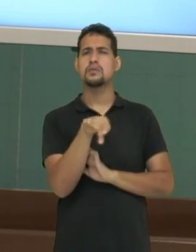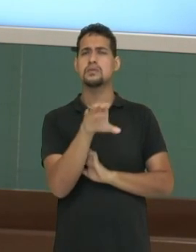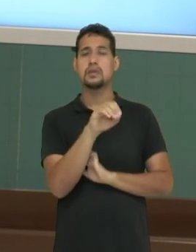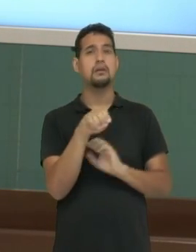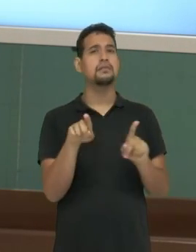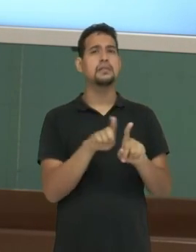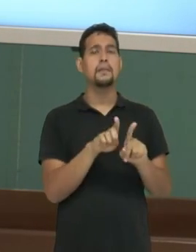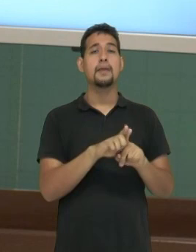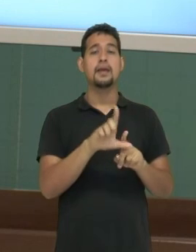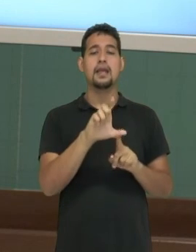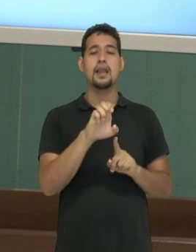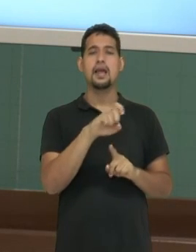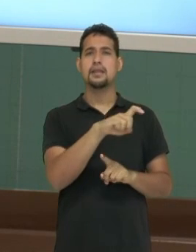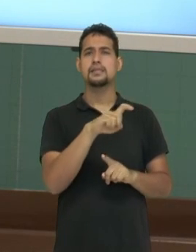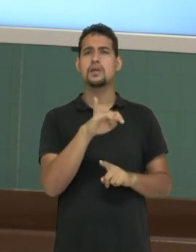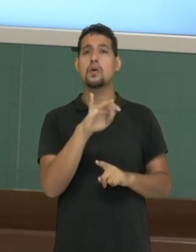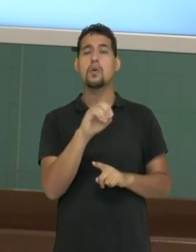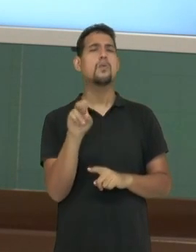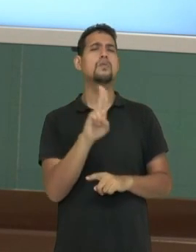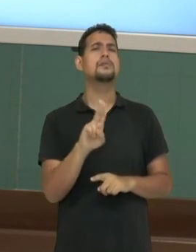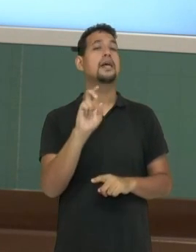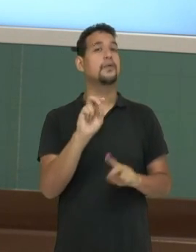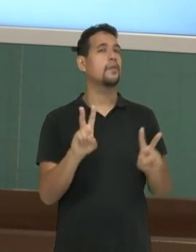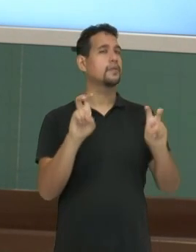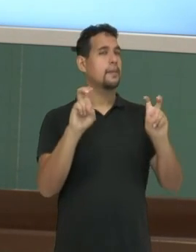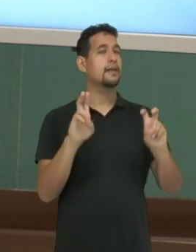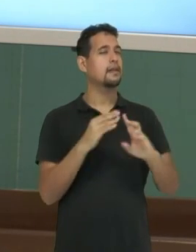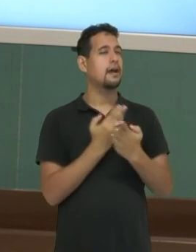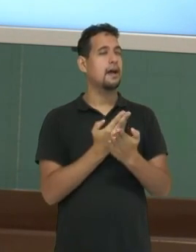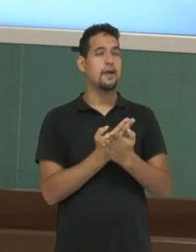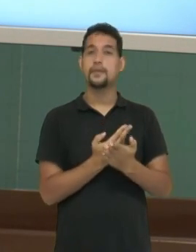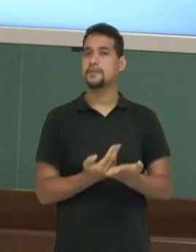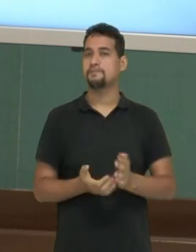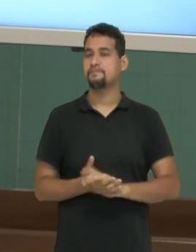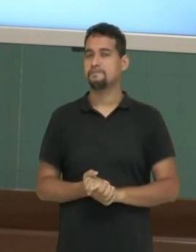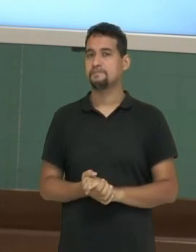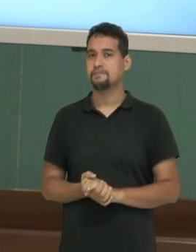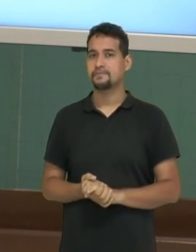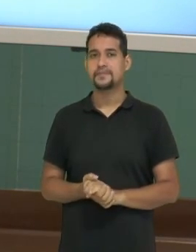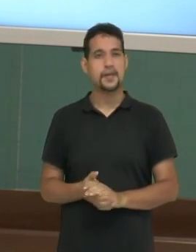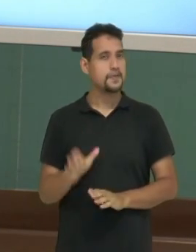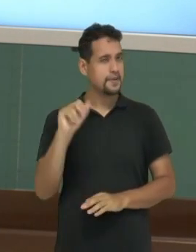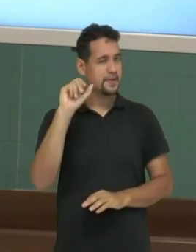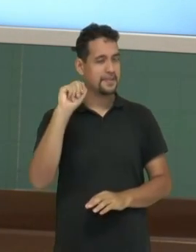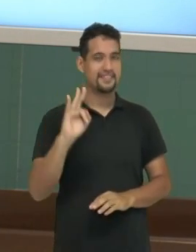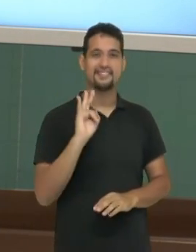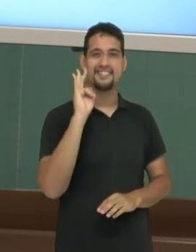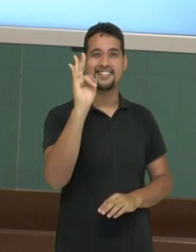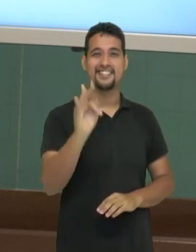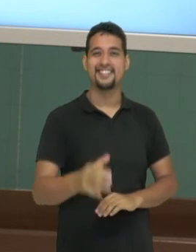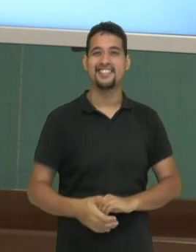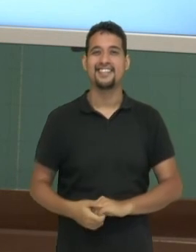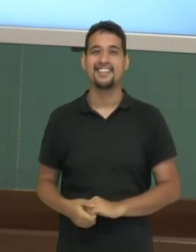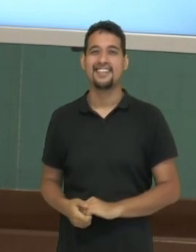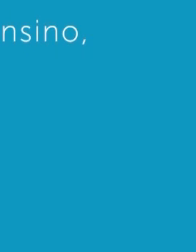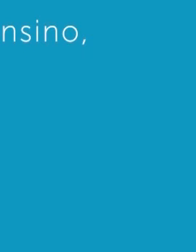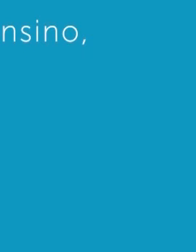o léxico relacionado à temática. Então, hasta la próxima classe.